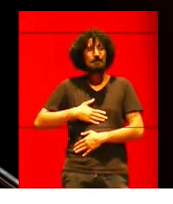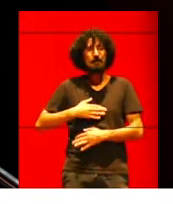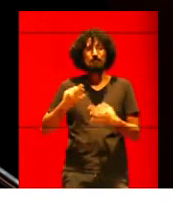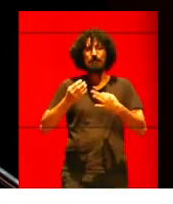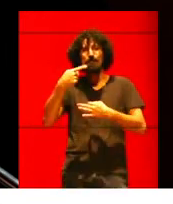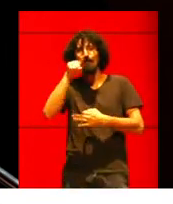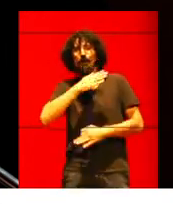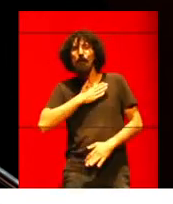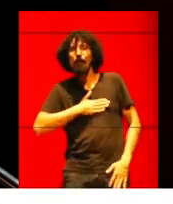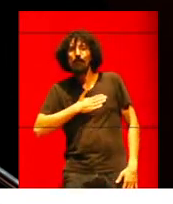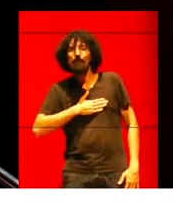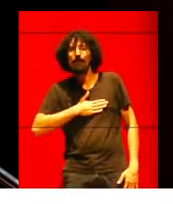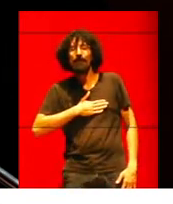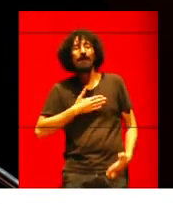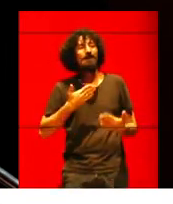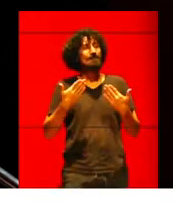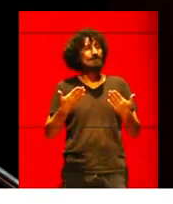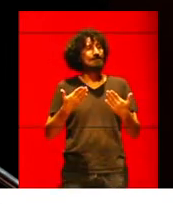gostaram?